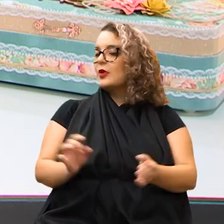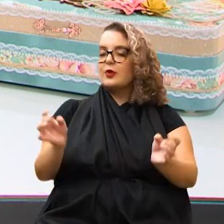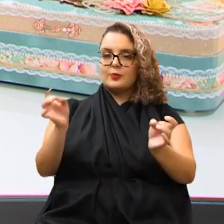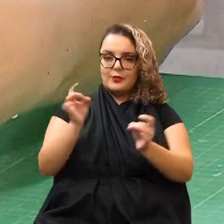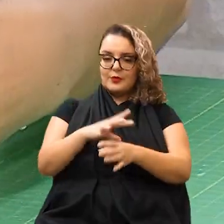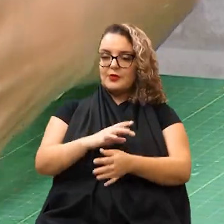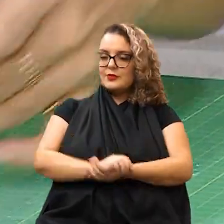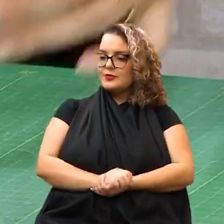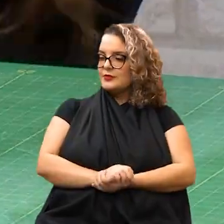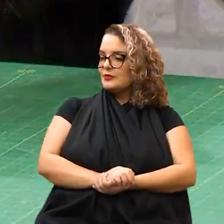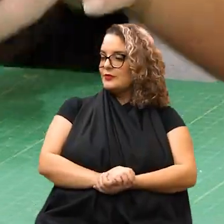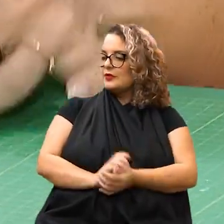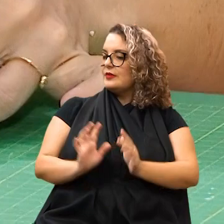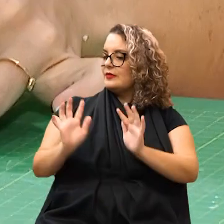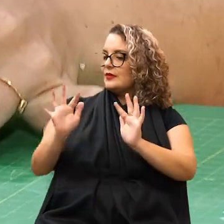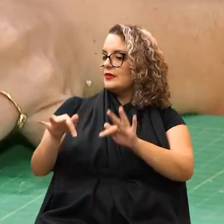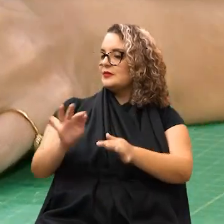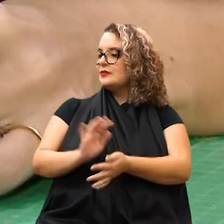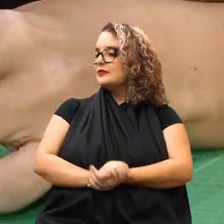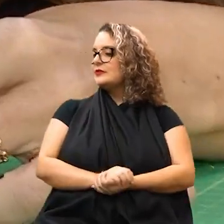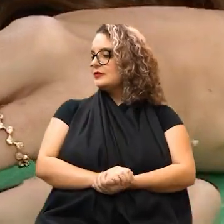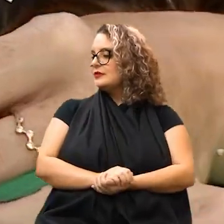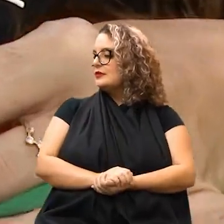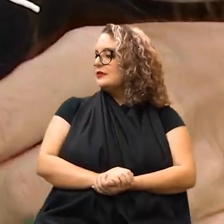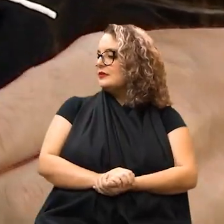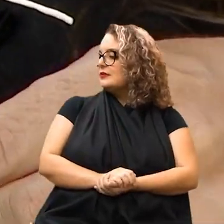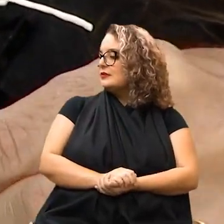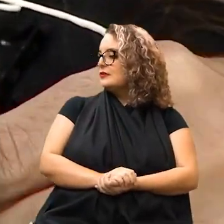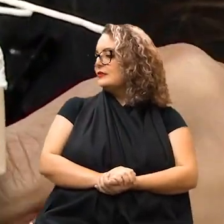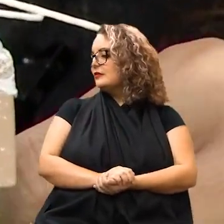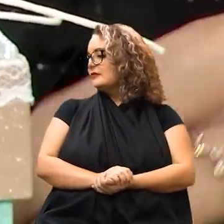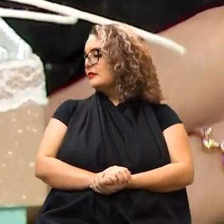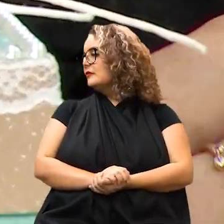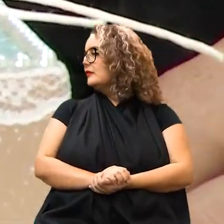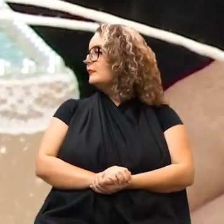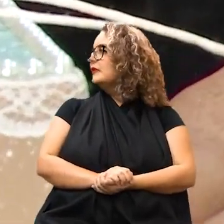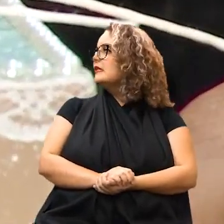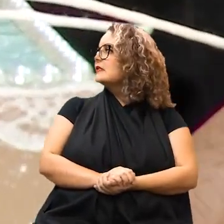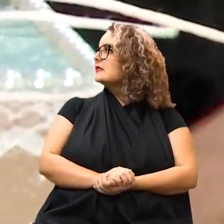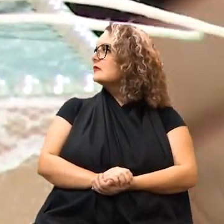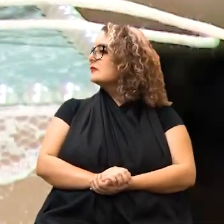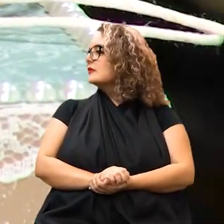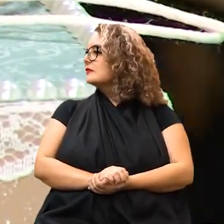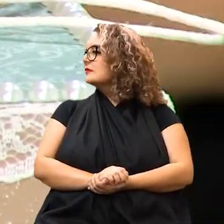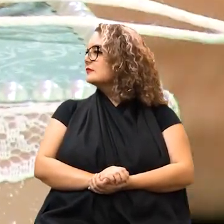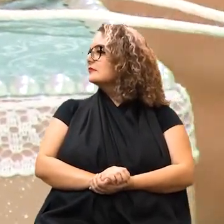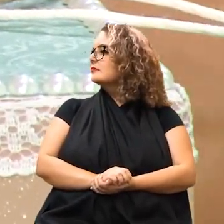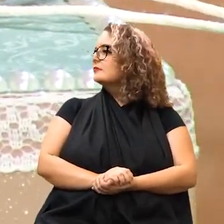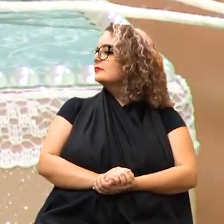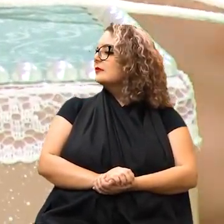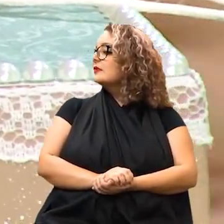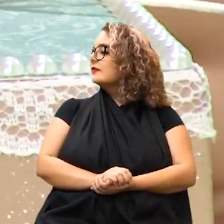prontinha, finalizada. Vou tirar agora esse fita crepe aqui, que ele já secou também.